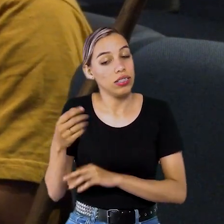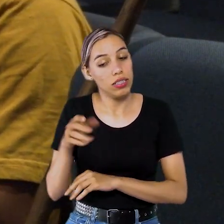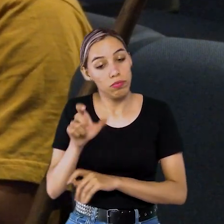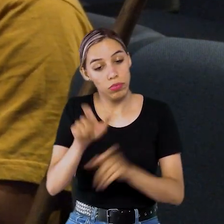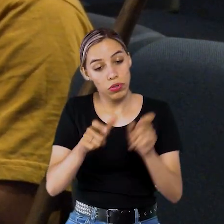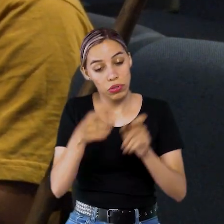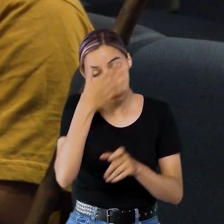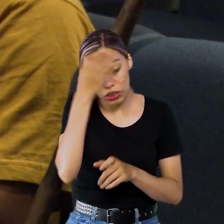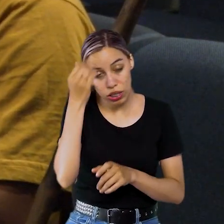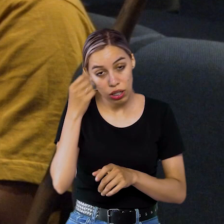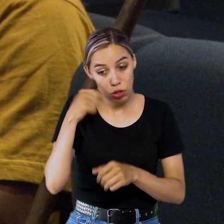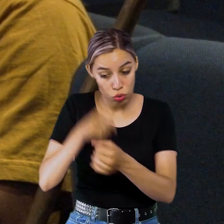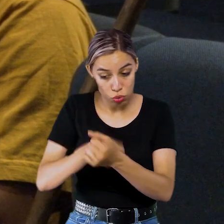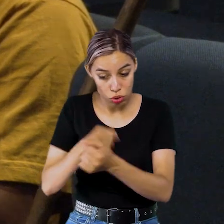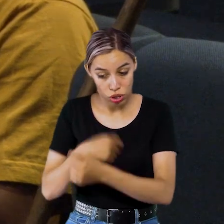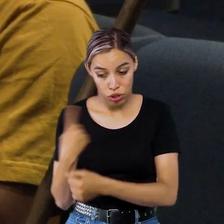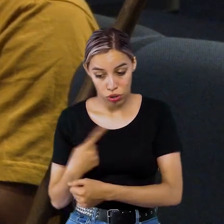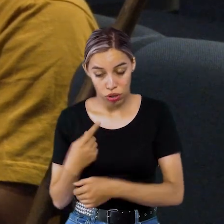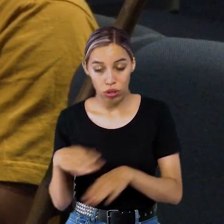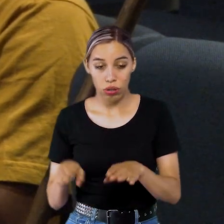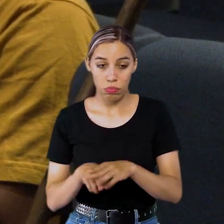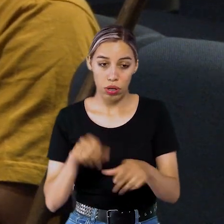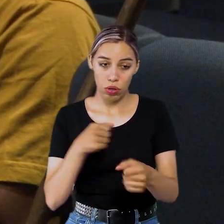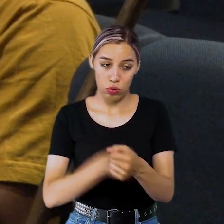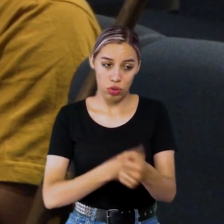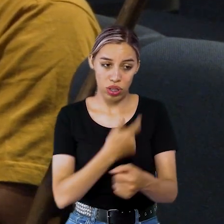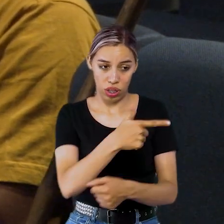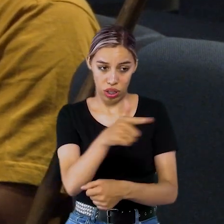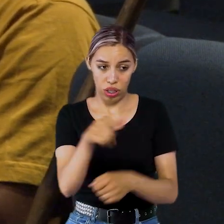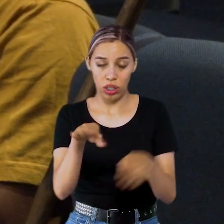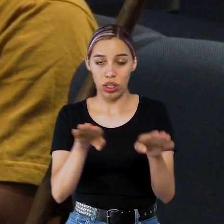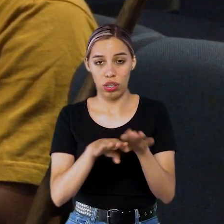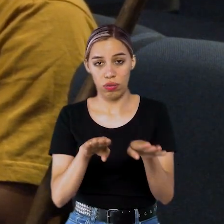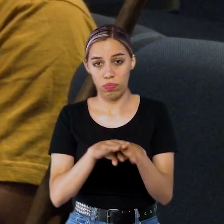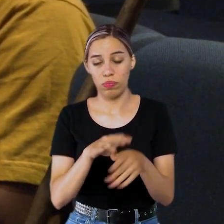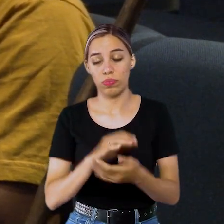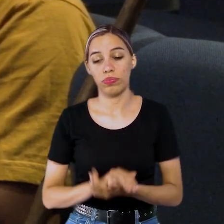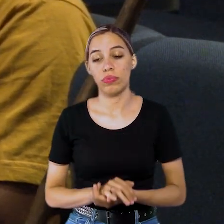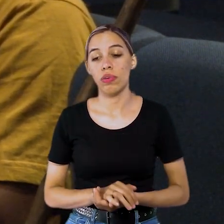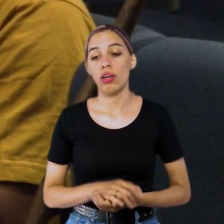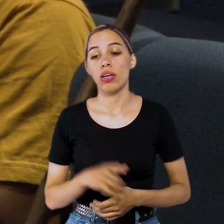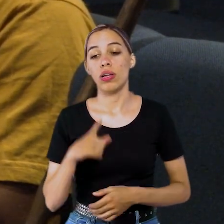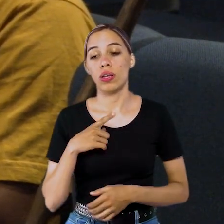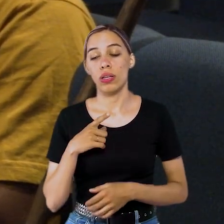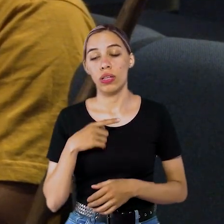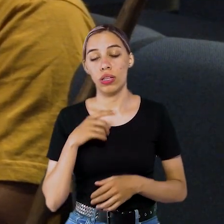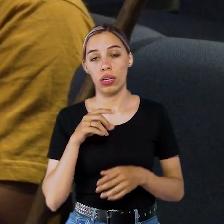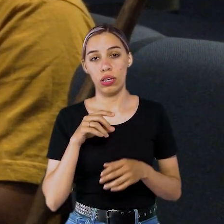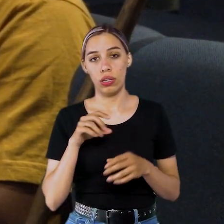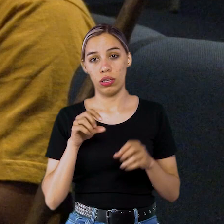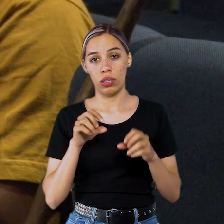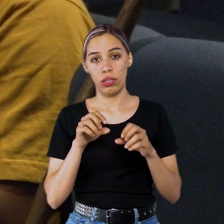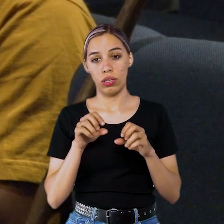Mas eu reflito que existe isso, né? A educação, a criança do Juruá, ela vai